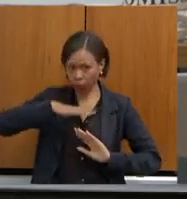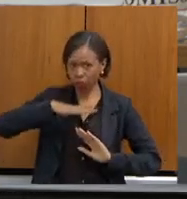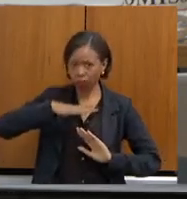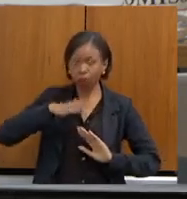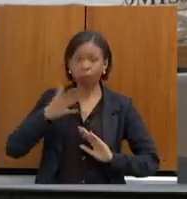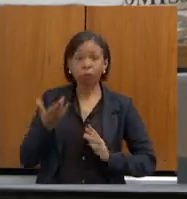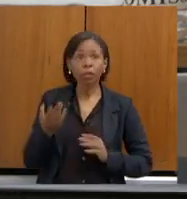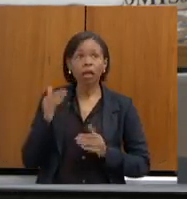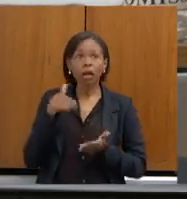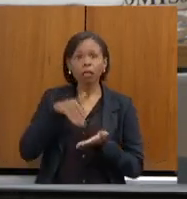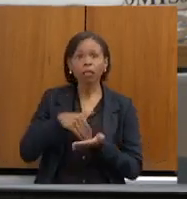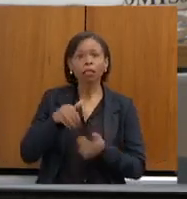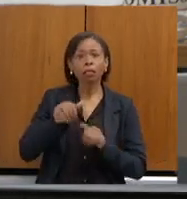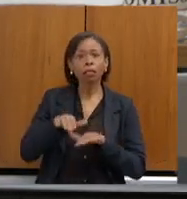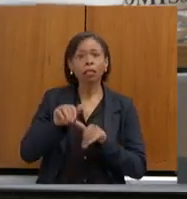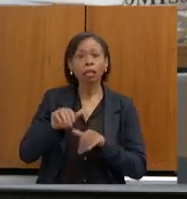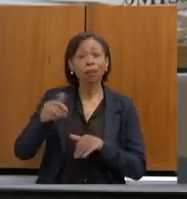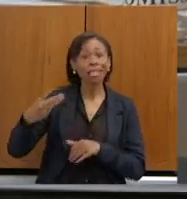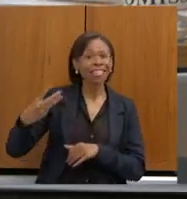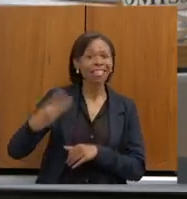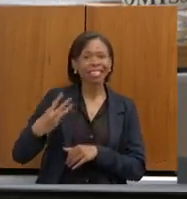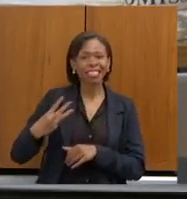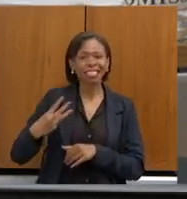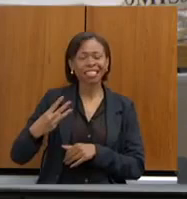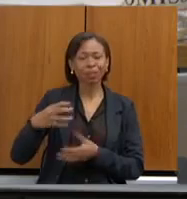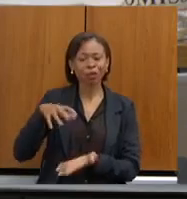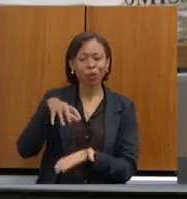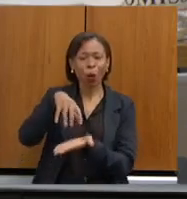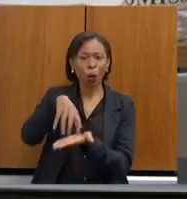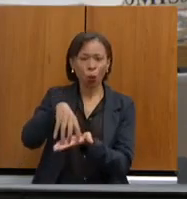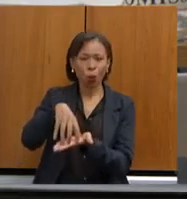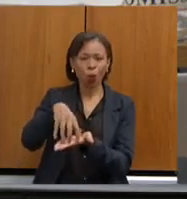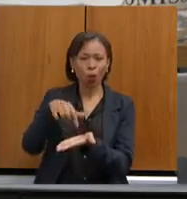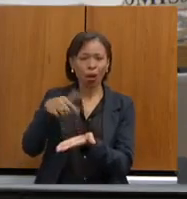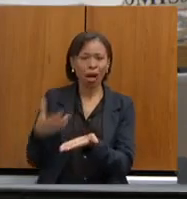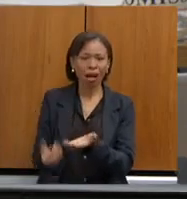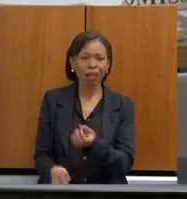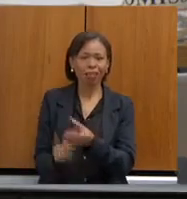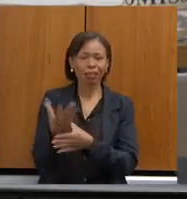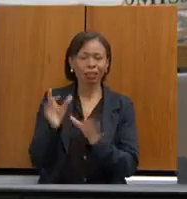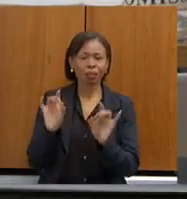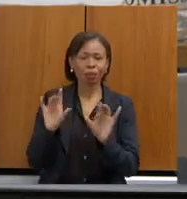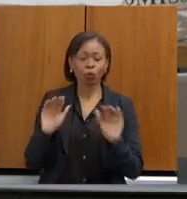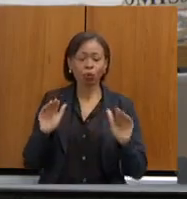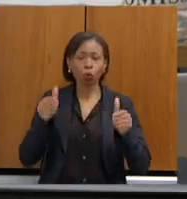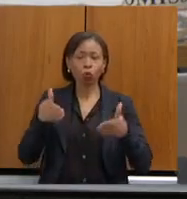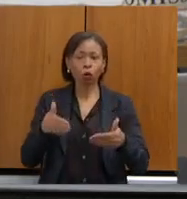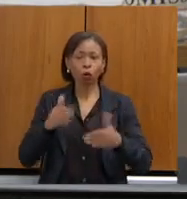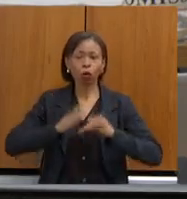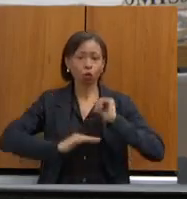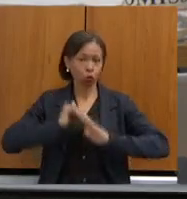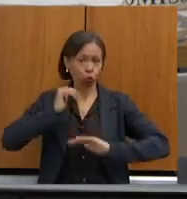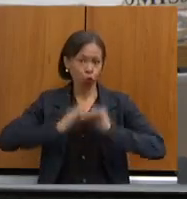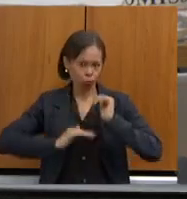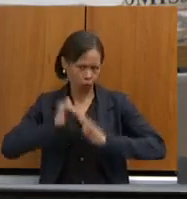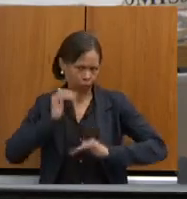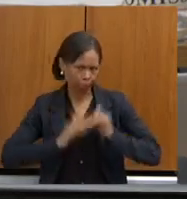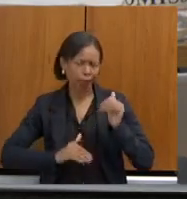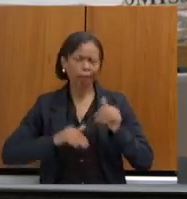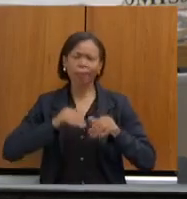é uma companhia e específica detalhada é trabalhada com todos os profissionais serão qualificados